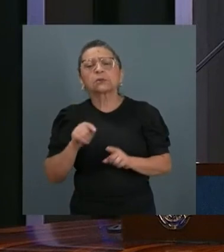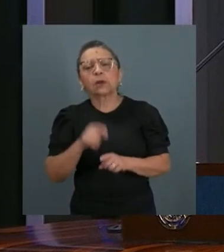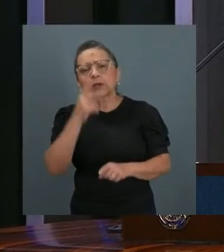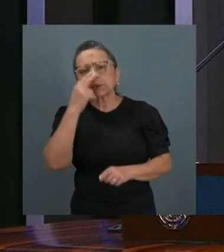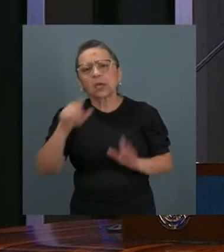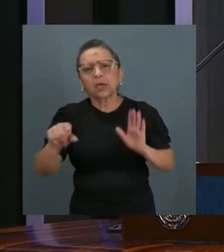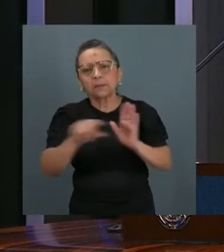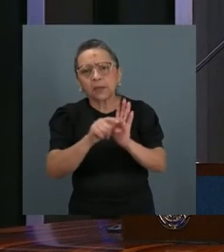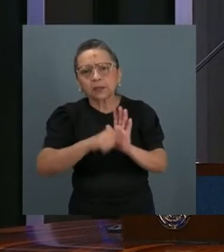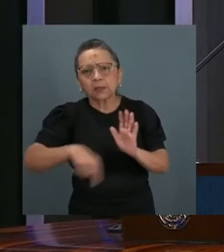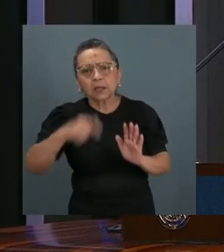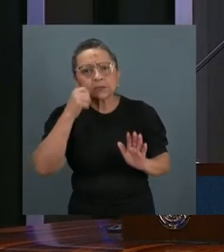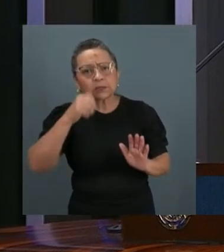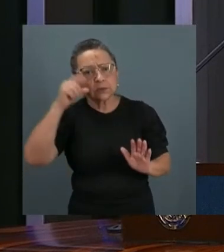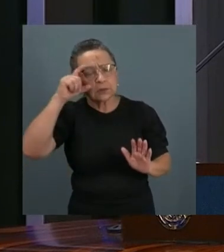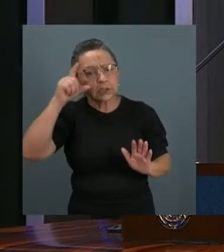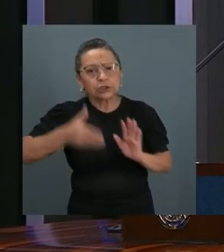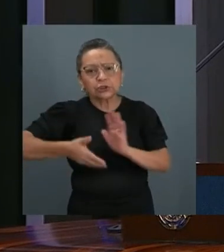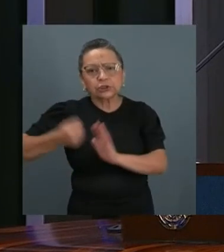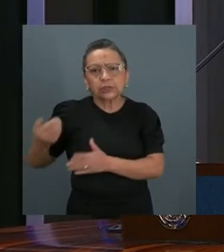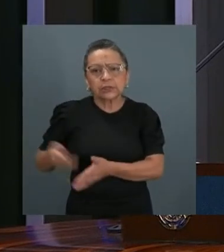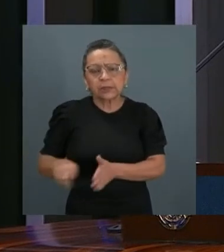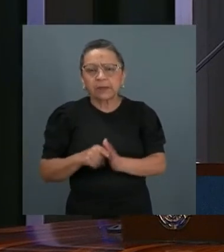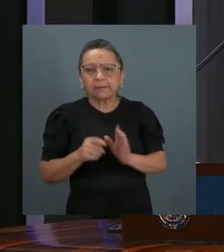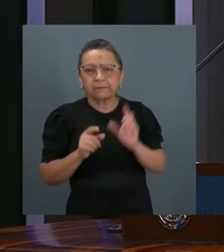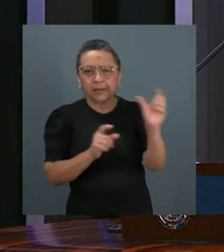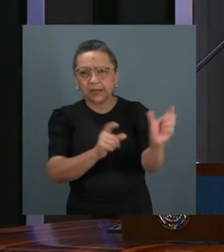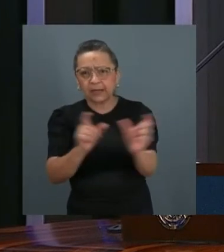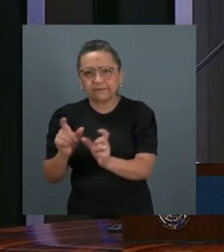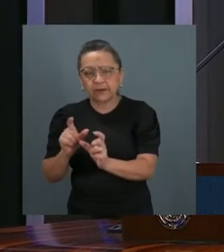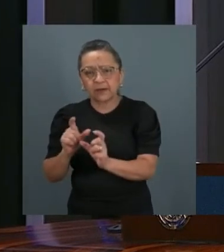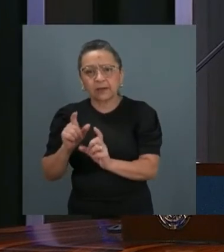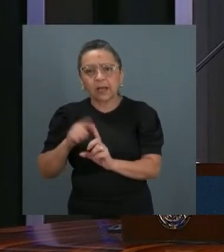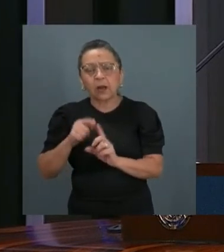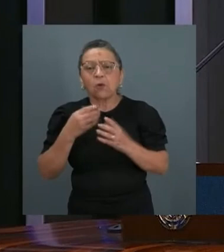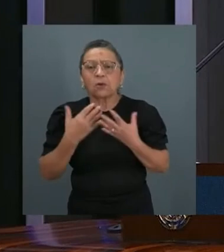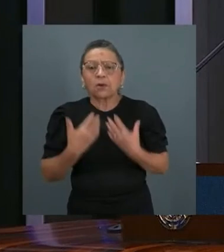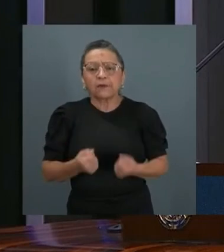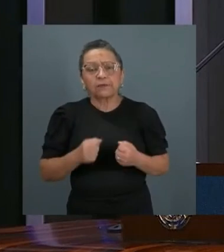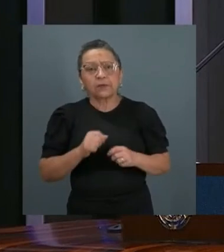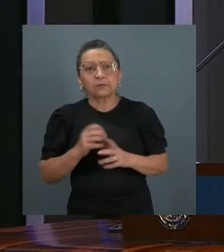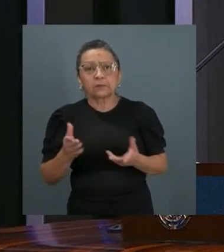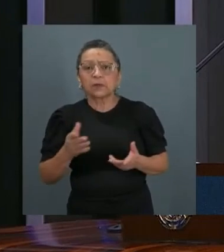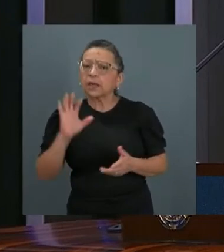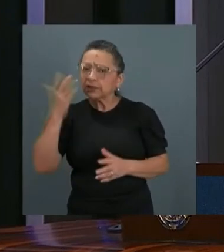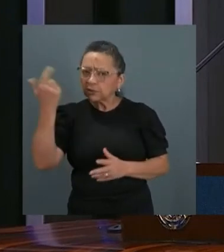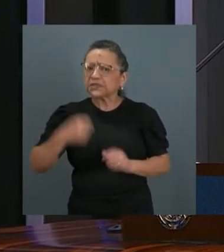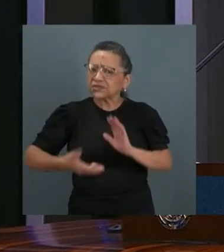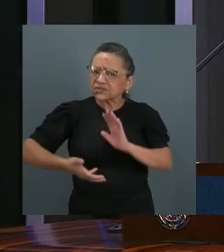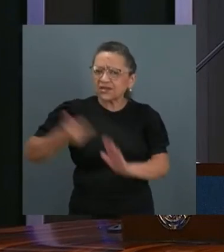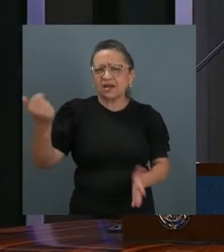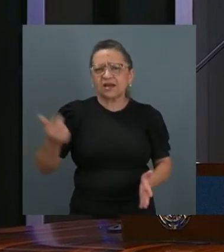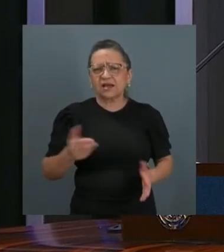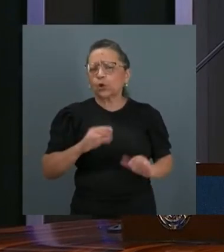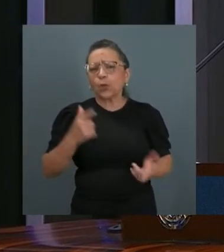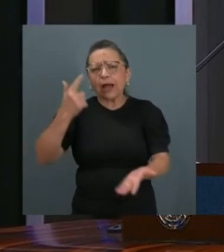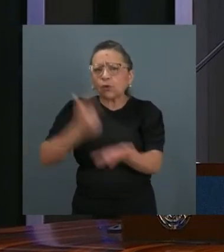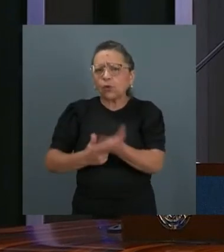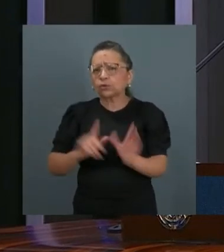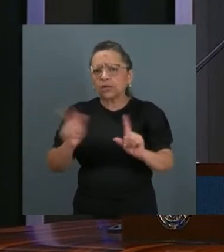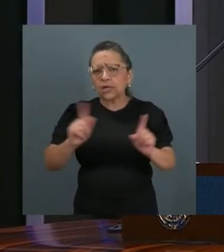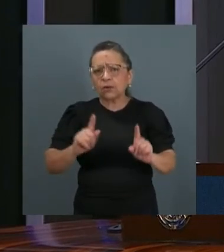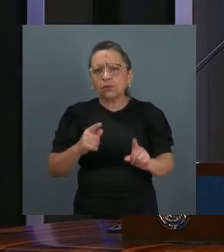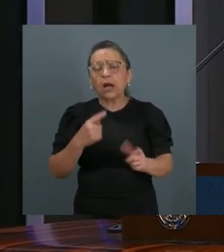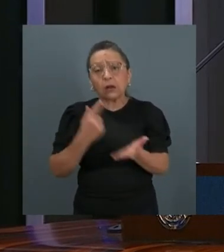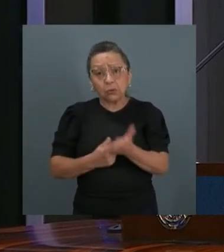o grau moderado e grave, resolve a questão, tem que tirar da lei. Não é acordo, porque o acordo